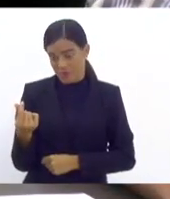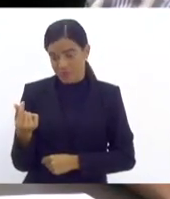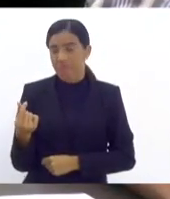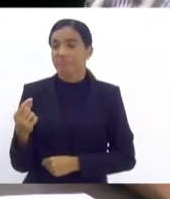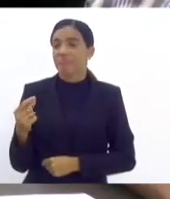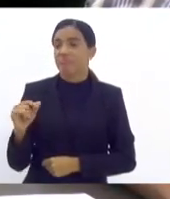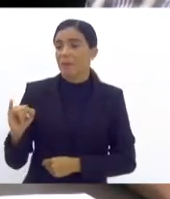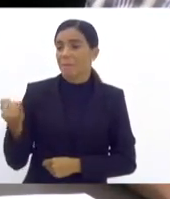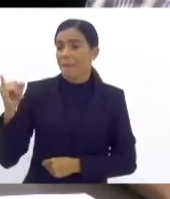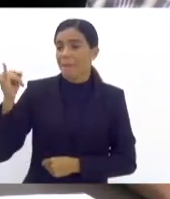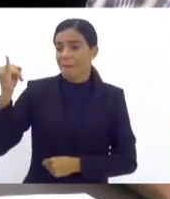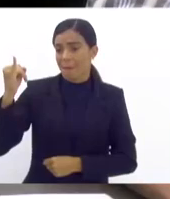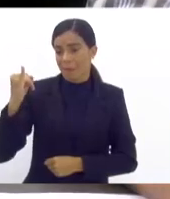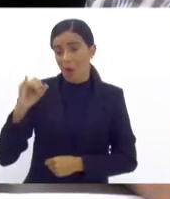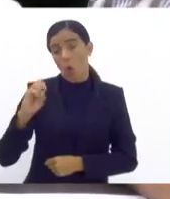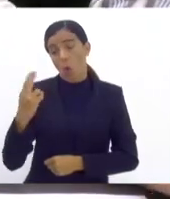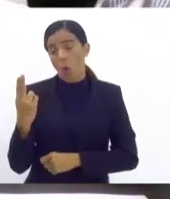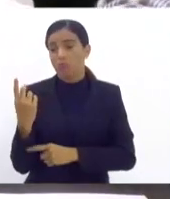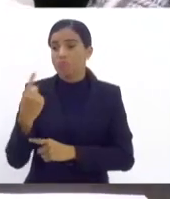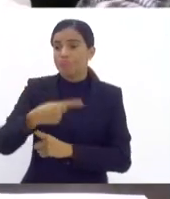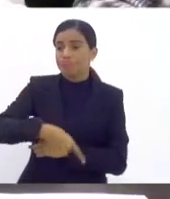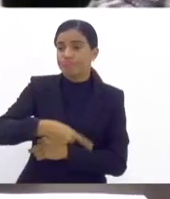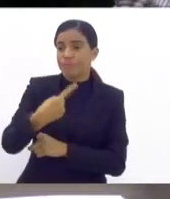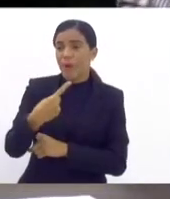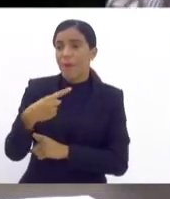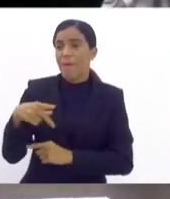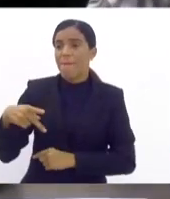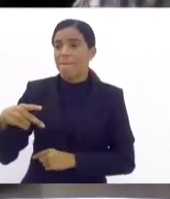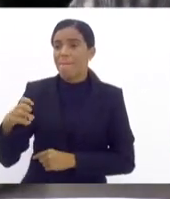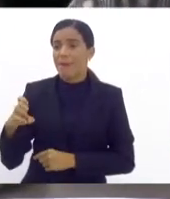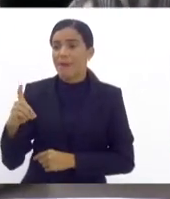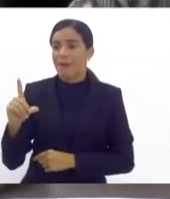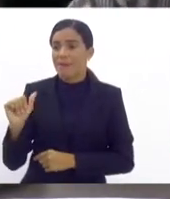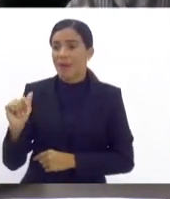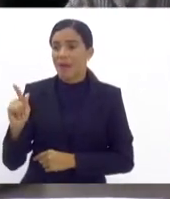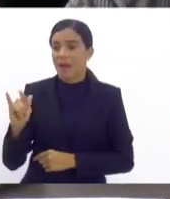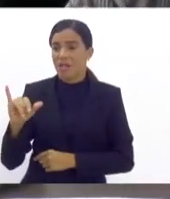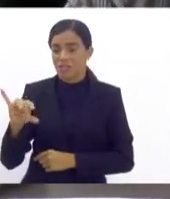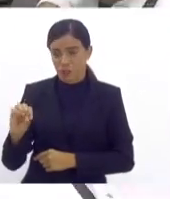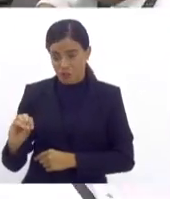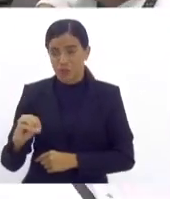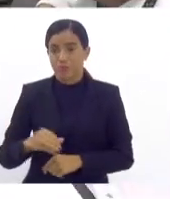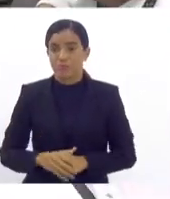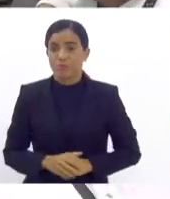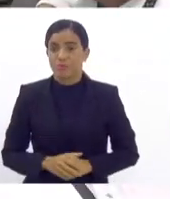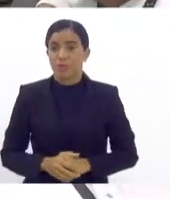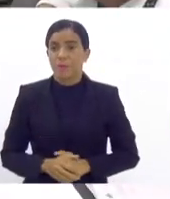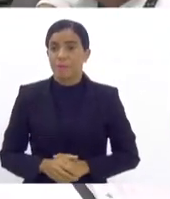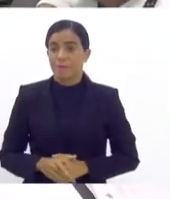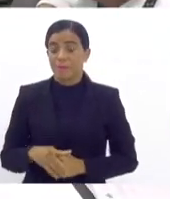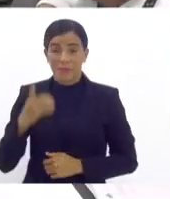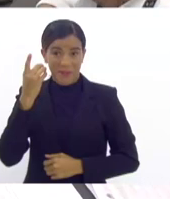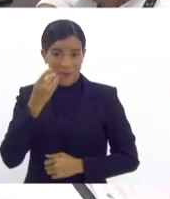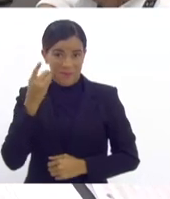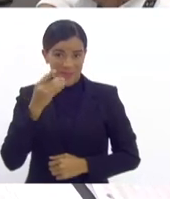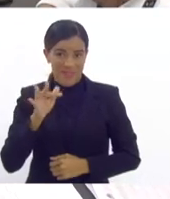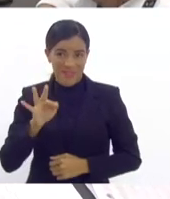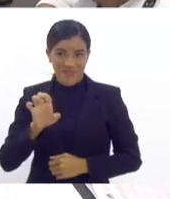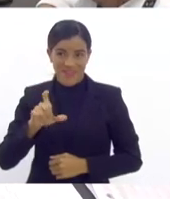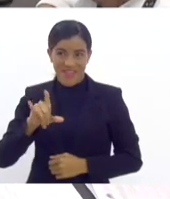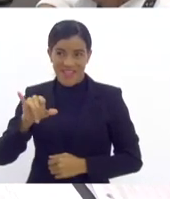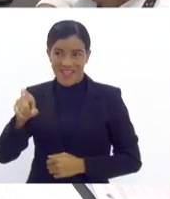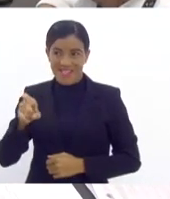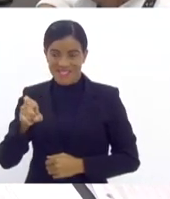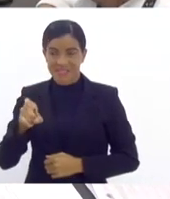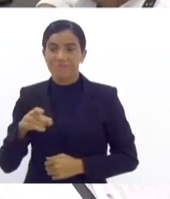tarifa, ou em outro caso, o pedágio. Perfeito, para compensar, né? Então, deputado Anderson, deputado Fred Pacheco. Presidente,